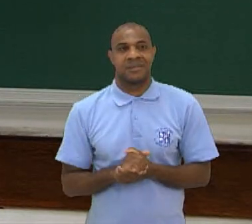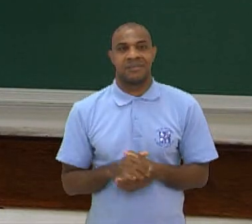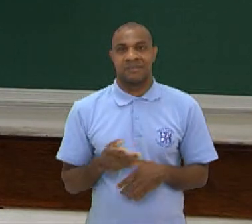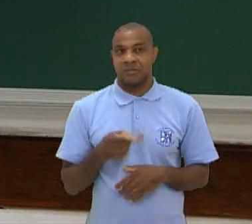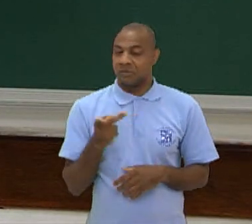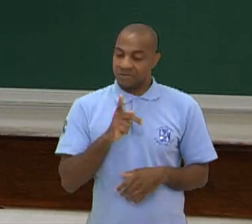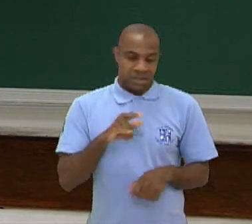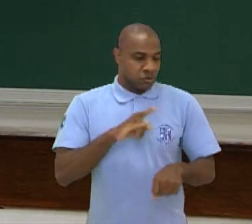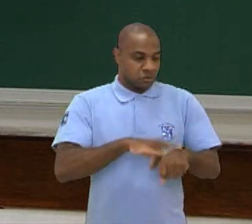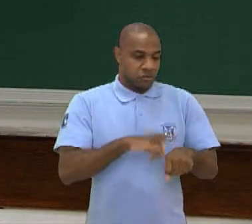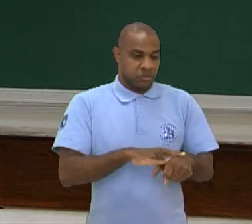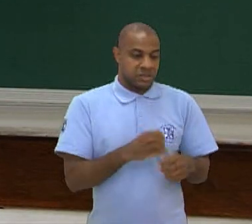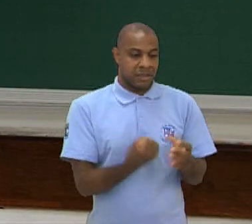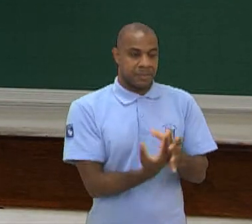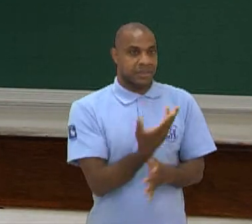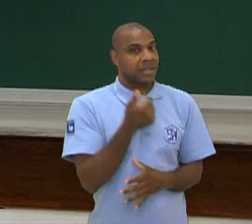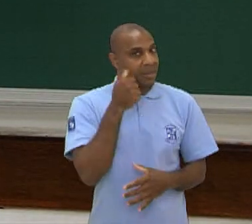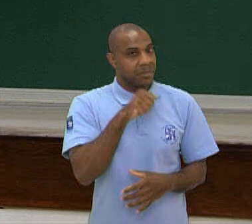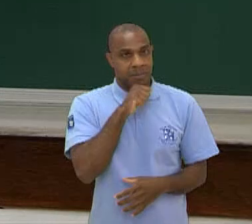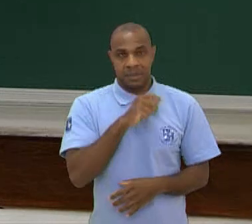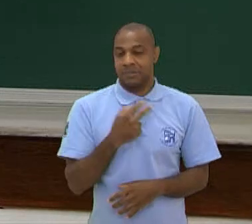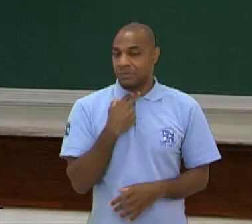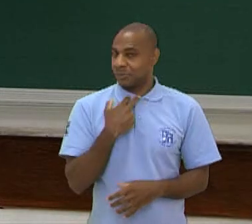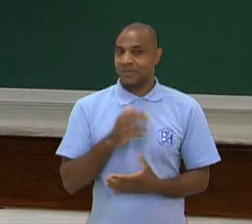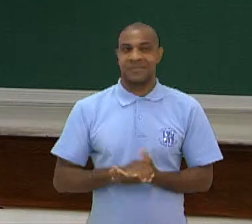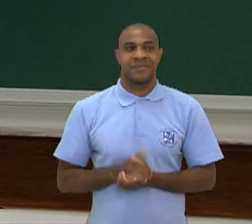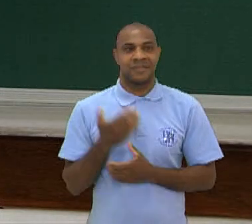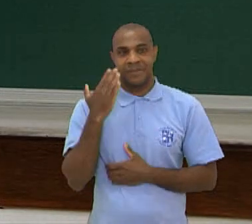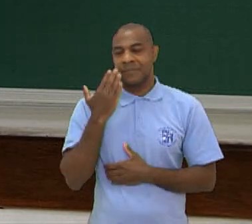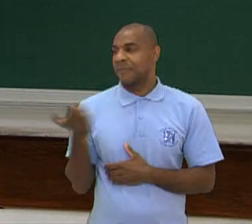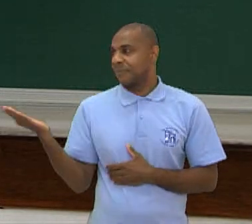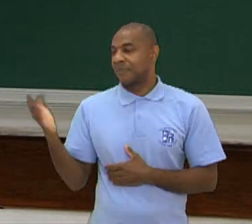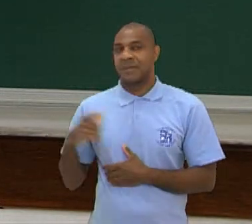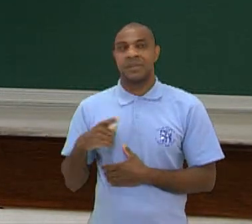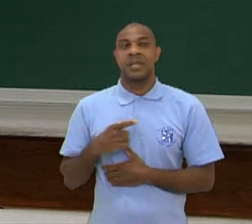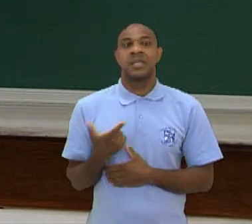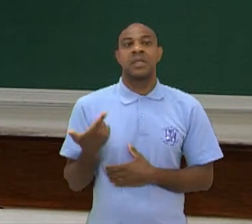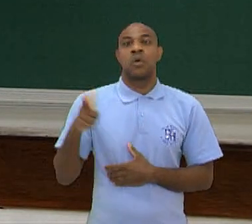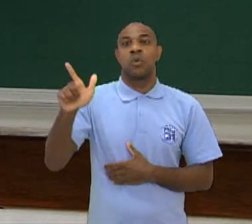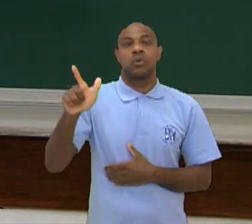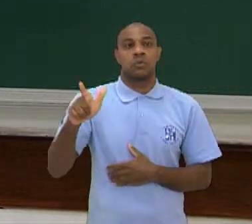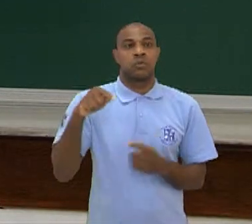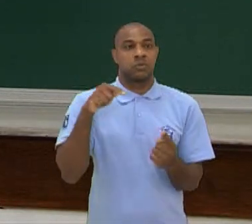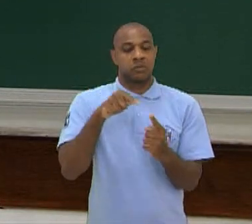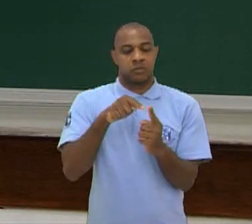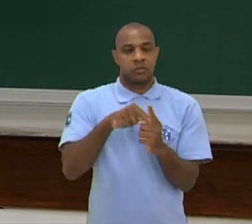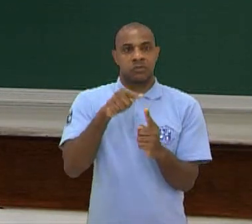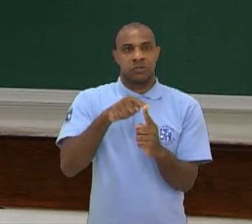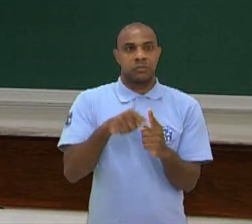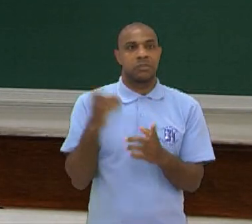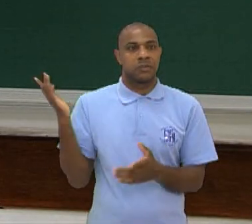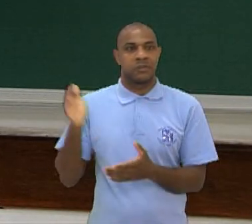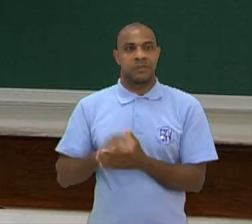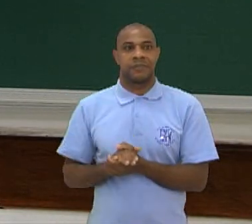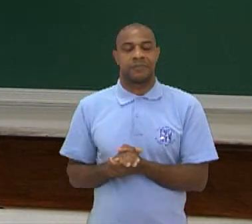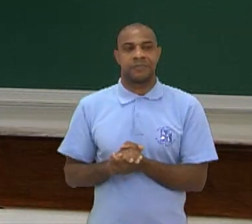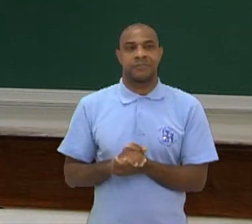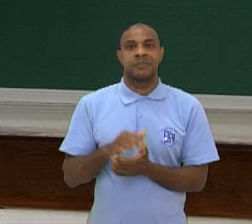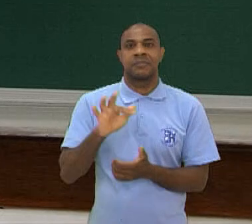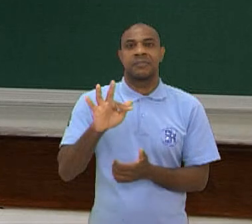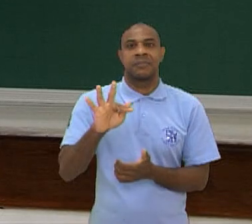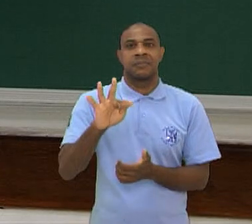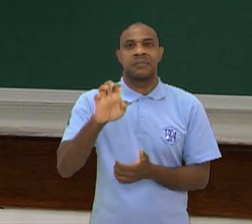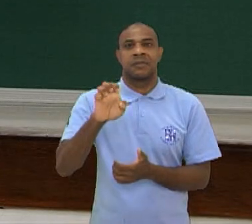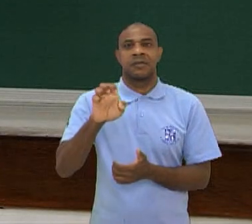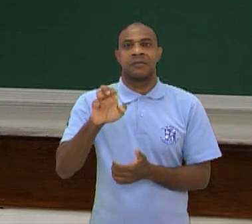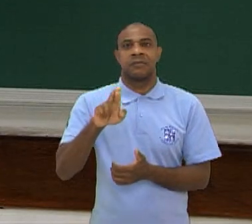que mandou fazer. Mas é verdade, tá? Mas você tem outras formas de fertilizar. Fertilizantes, né? Aqui a gente está vendo,